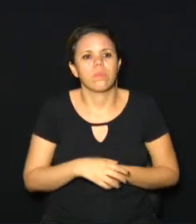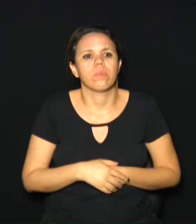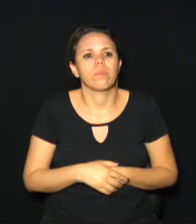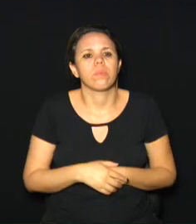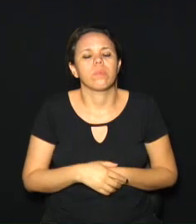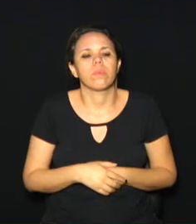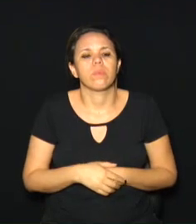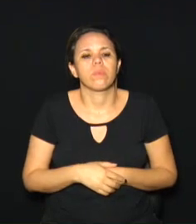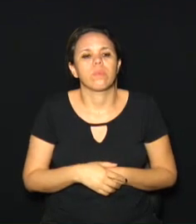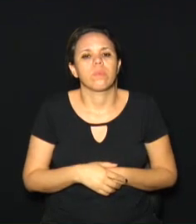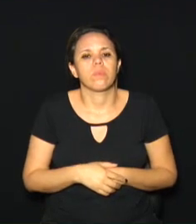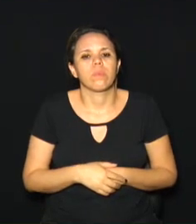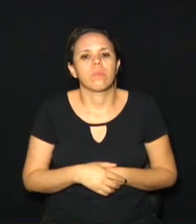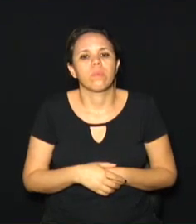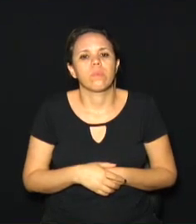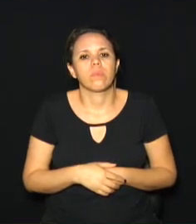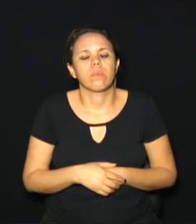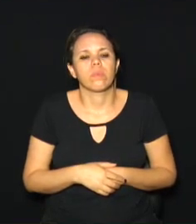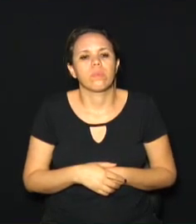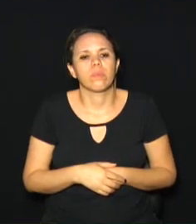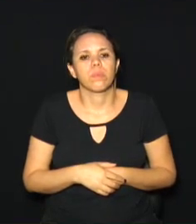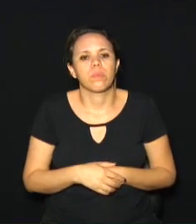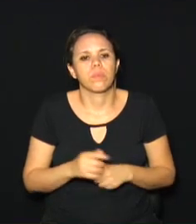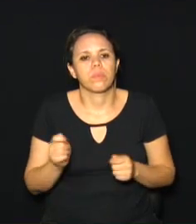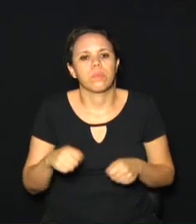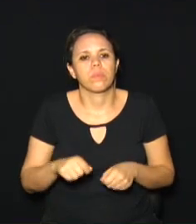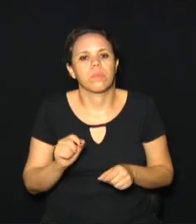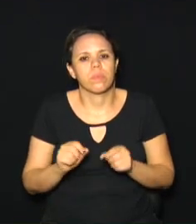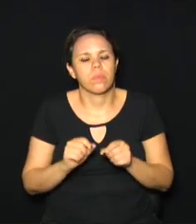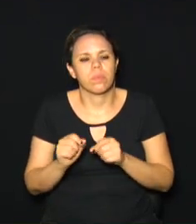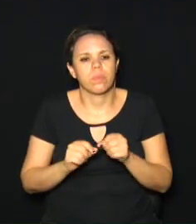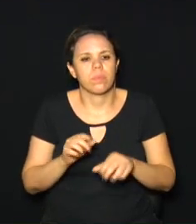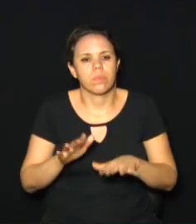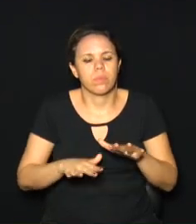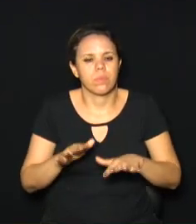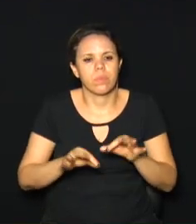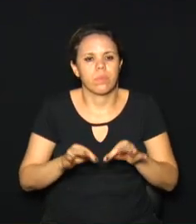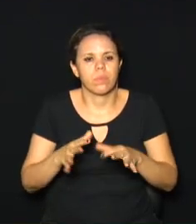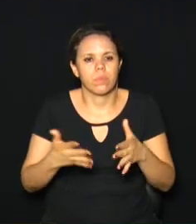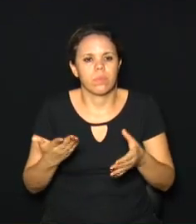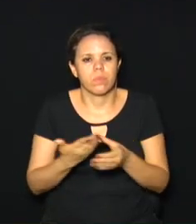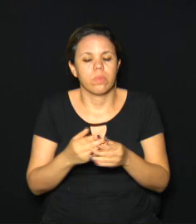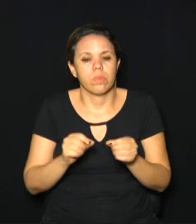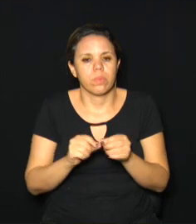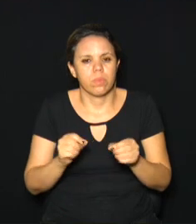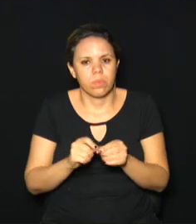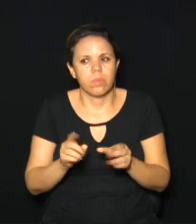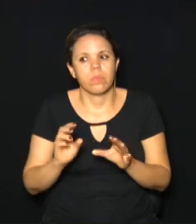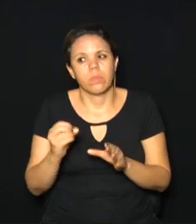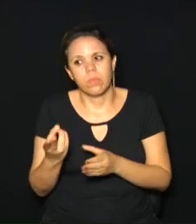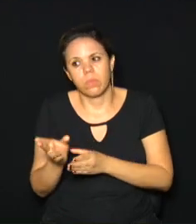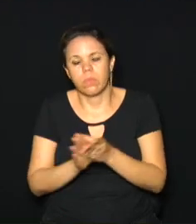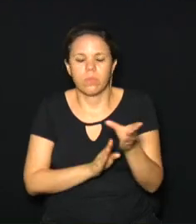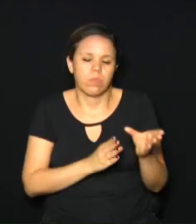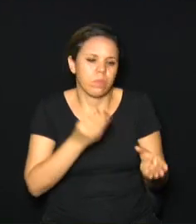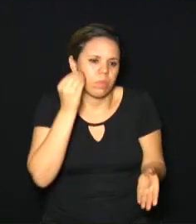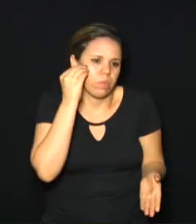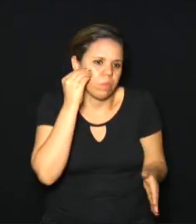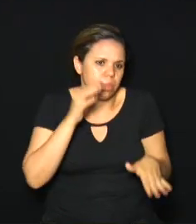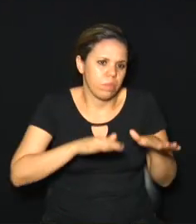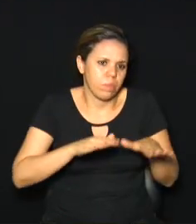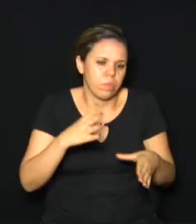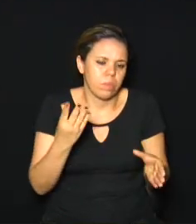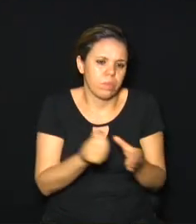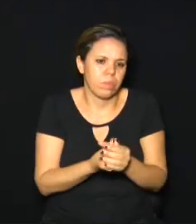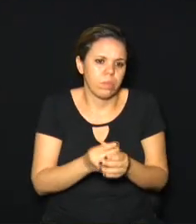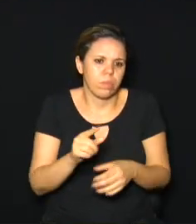vamos dizer assim, as nossas possibilidades extrajudiciais, conciliatórias, né? Tentar compor